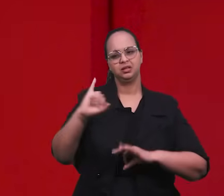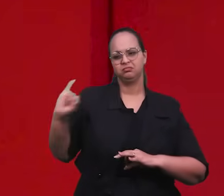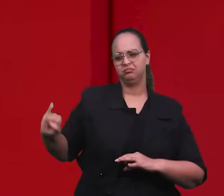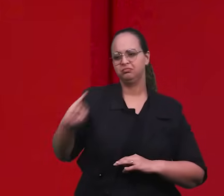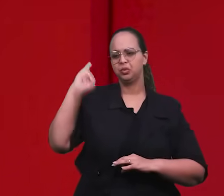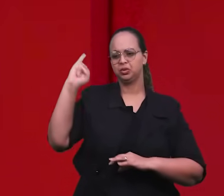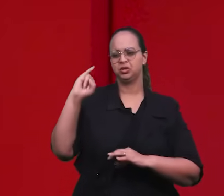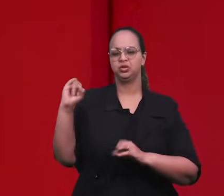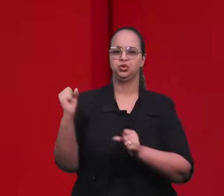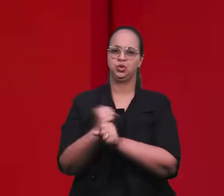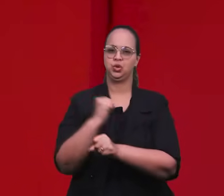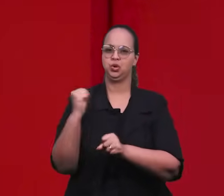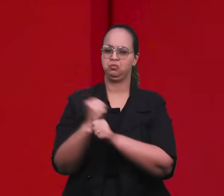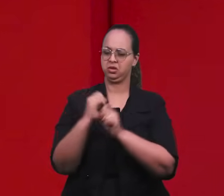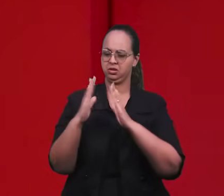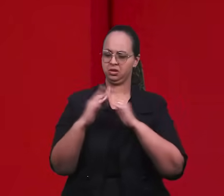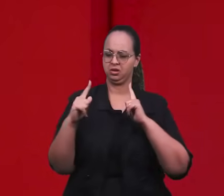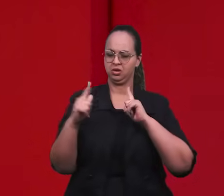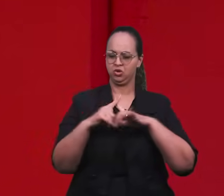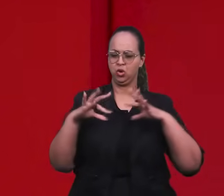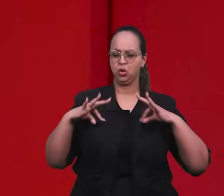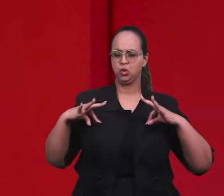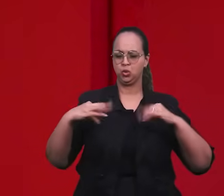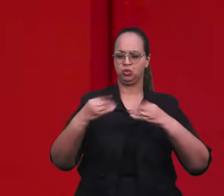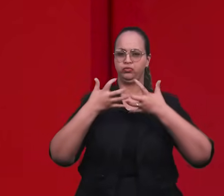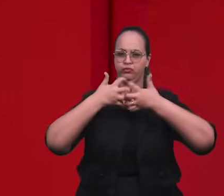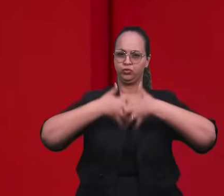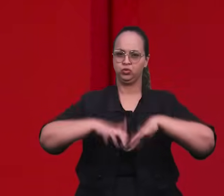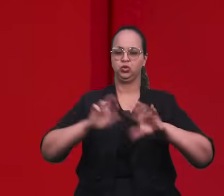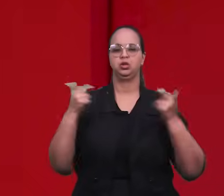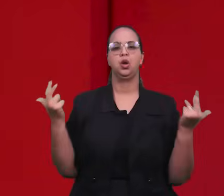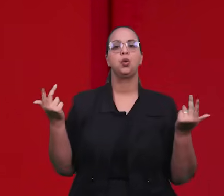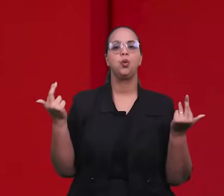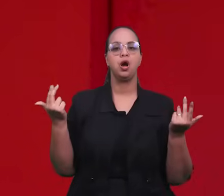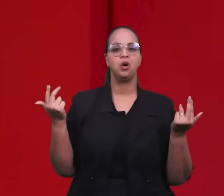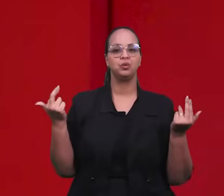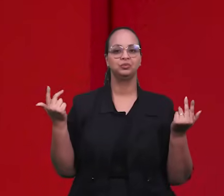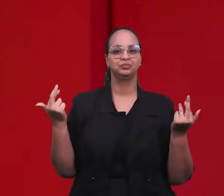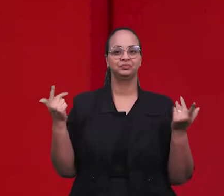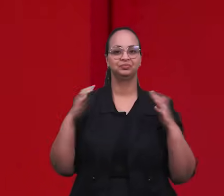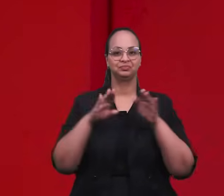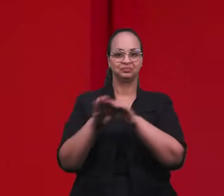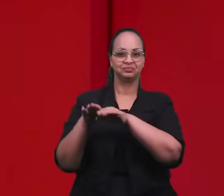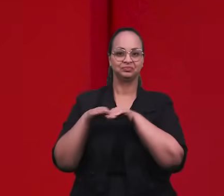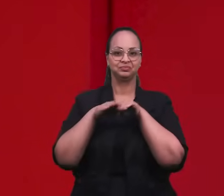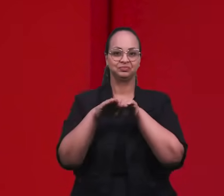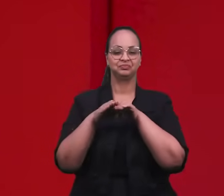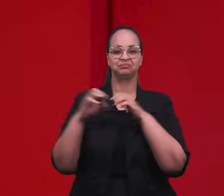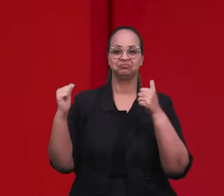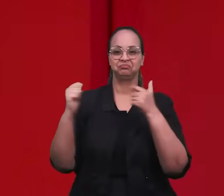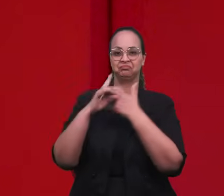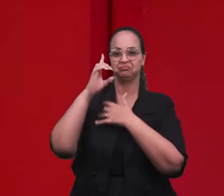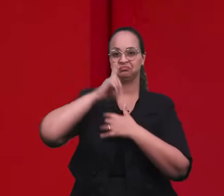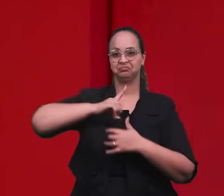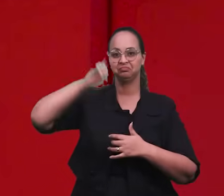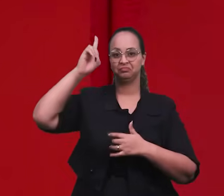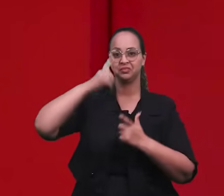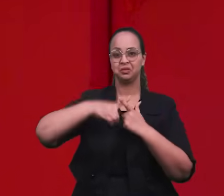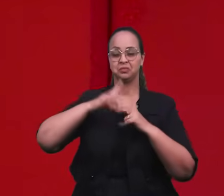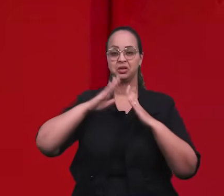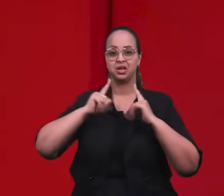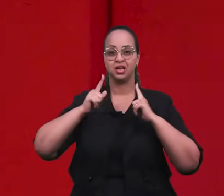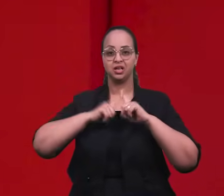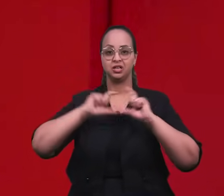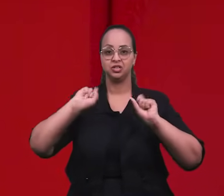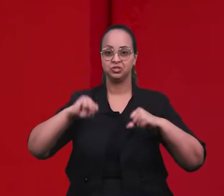ela é corpo e todos funcionam com o mesmo objetivo, né? Que o nome do Senhor seja glorificado e que a igreja ela